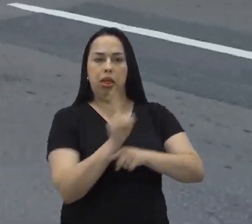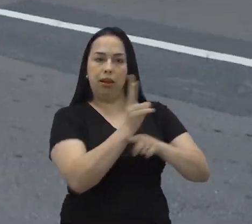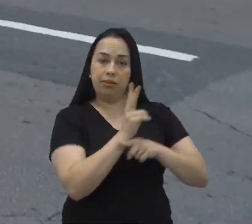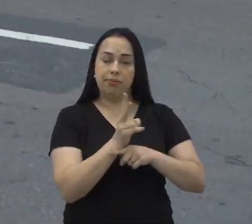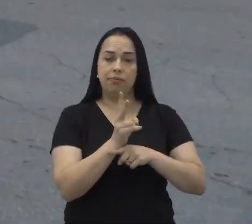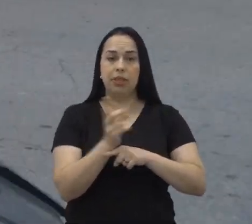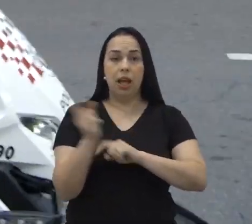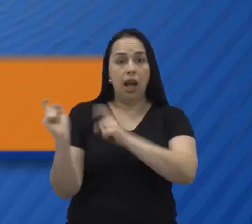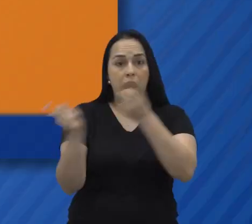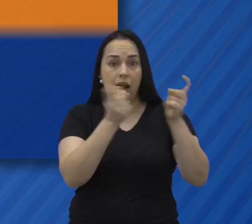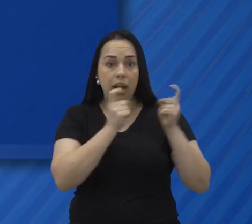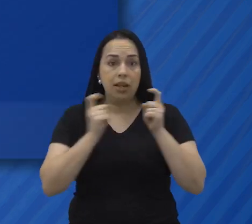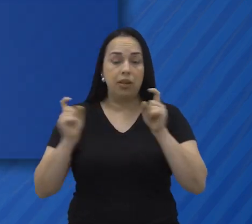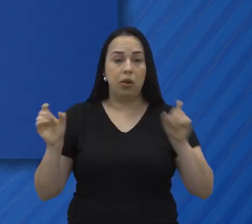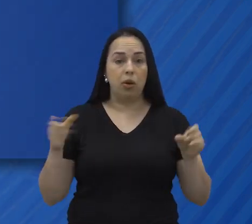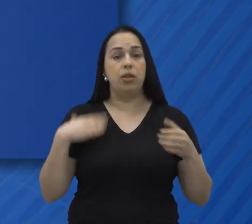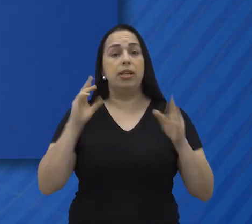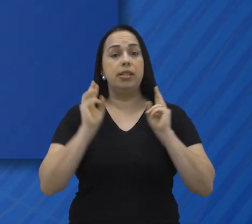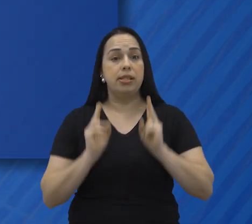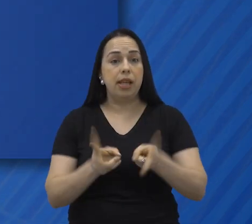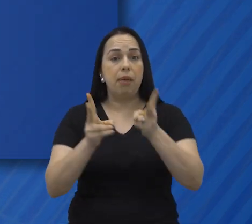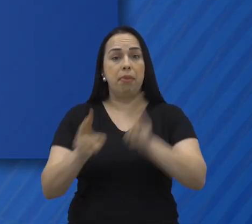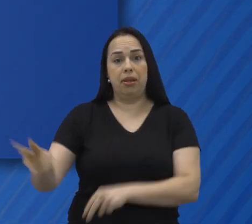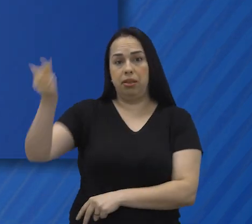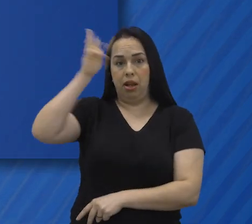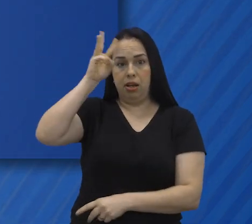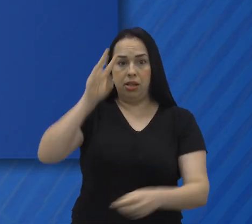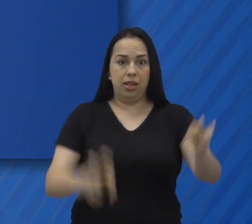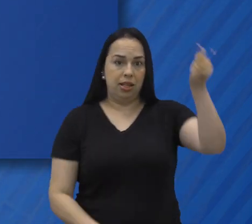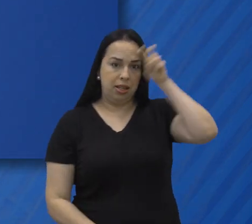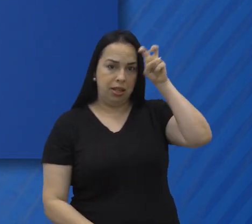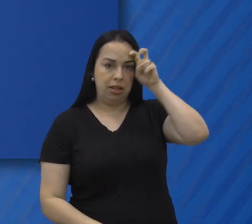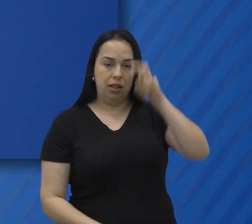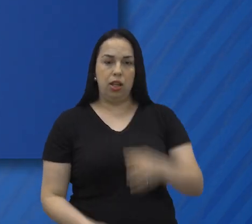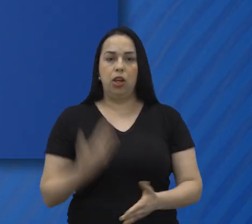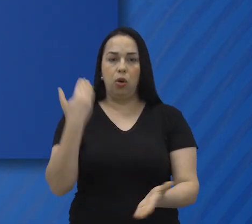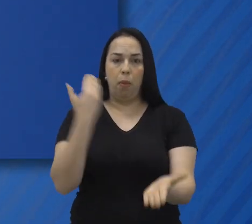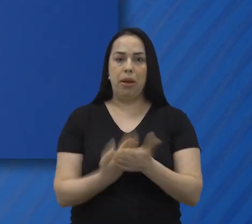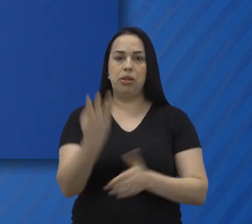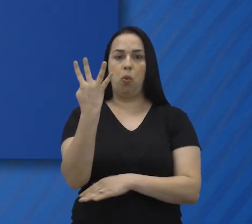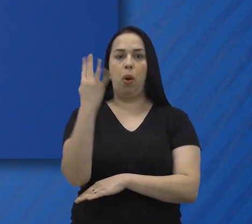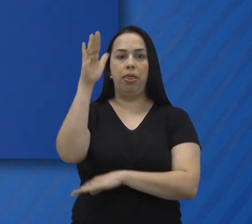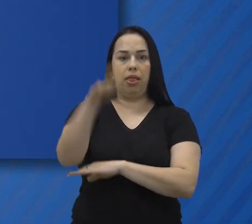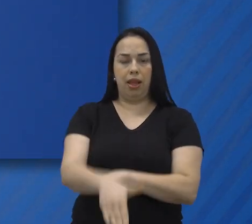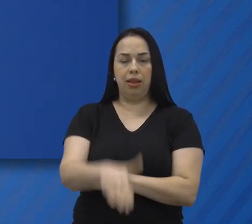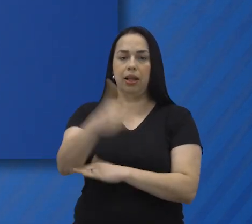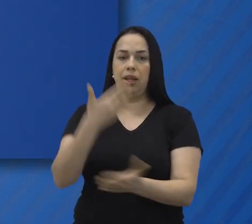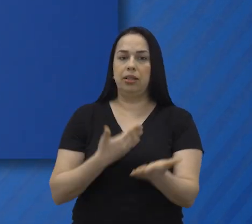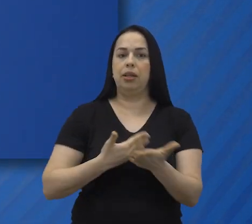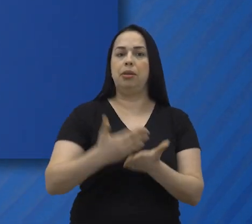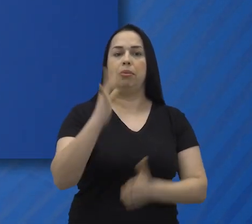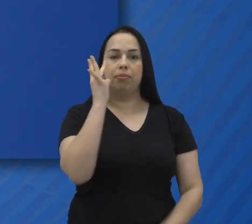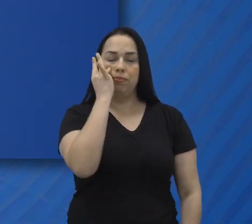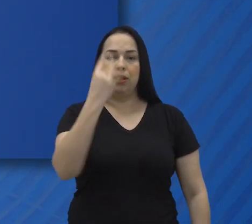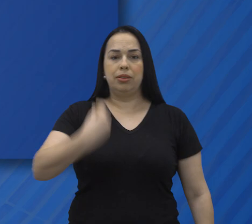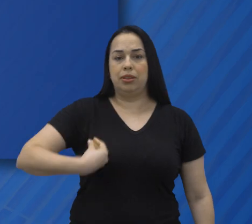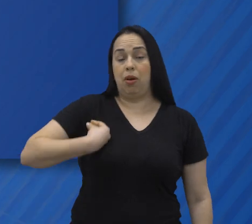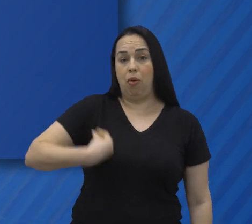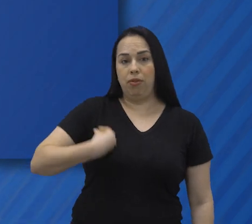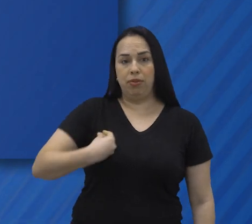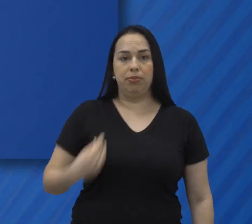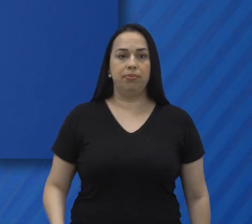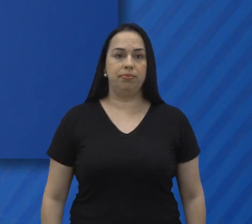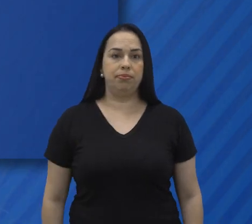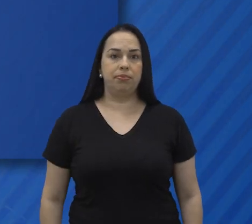policiais em alguns bairros. As sessões de Câmara são realizadas todas as terças e quintas, a partir das 4 horas da tarde,